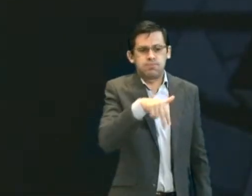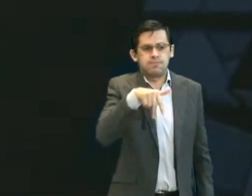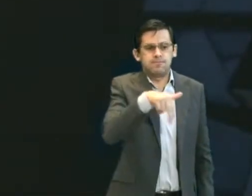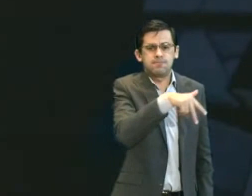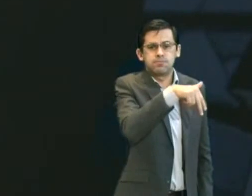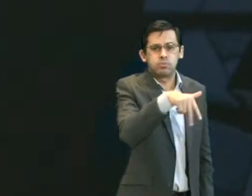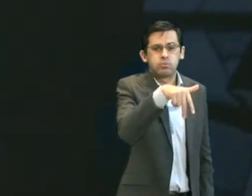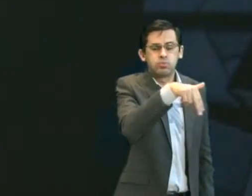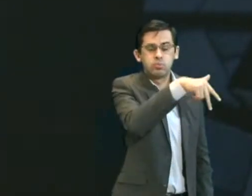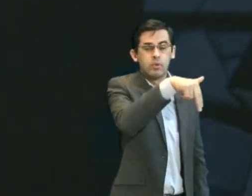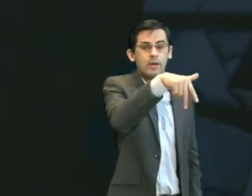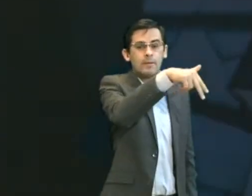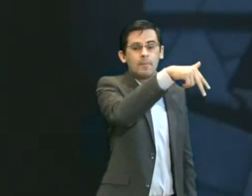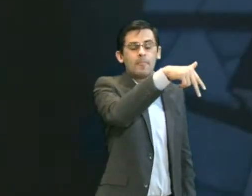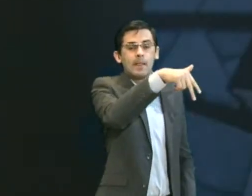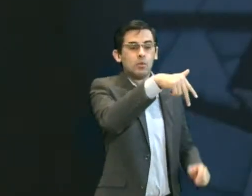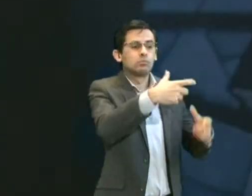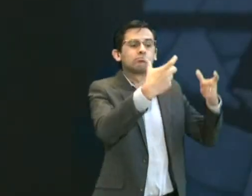quando ele está ali